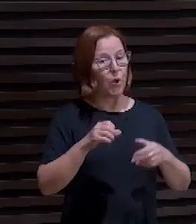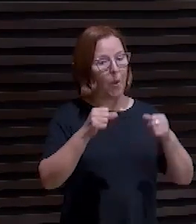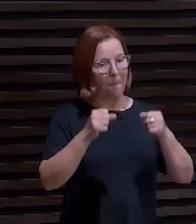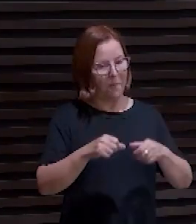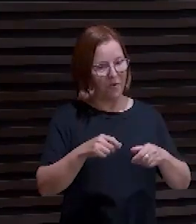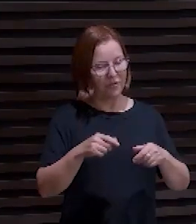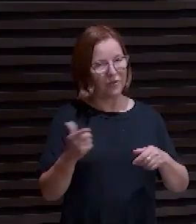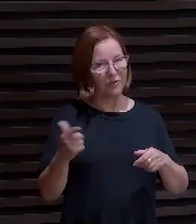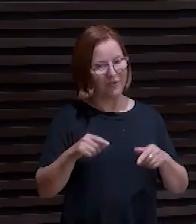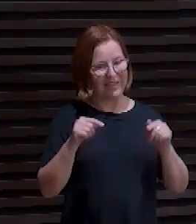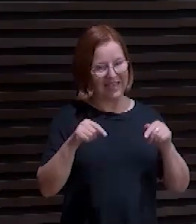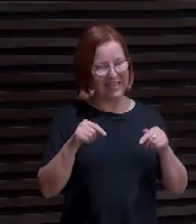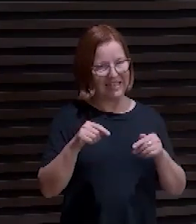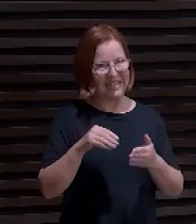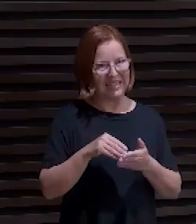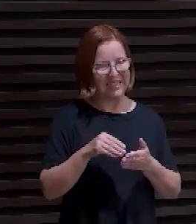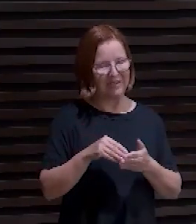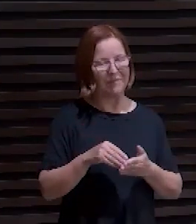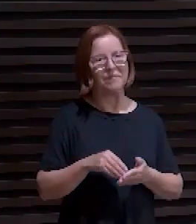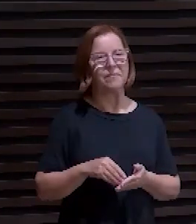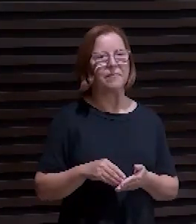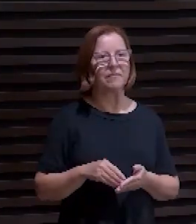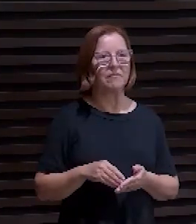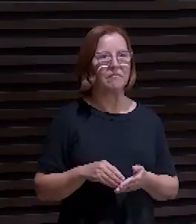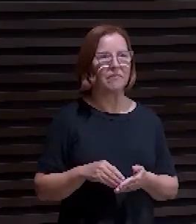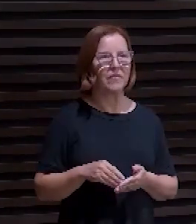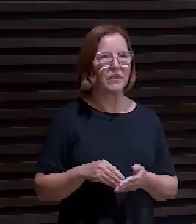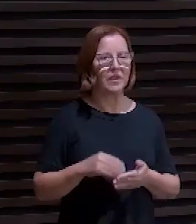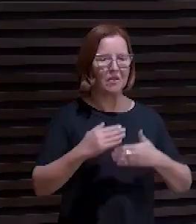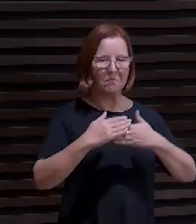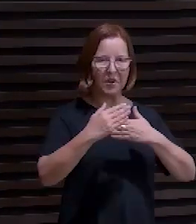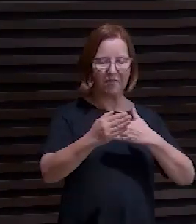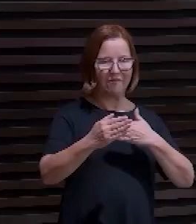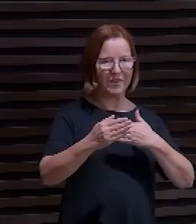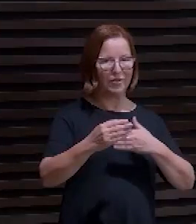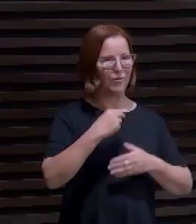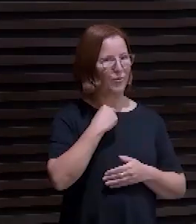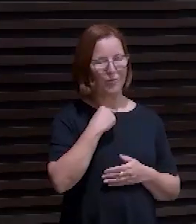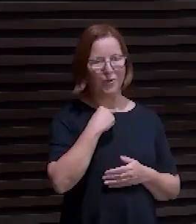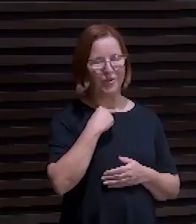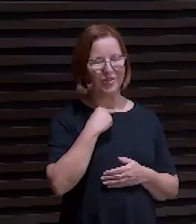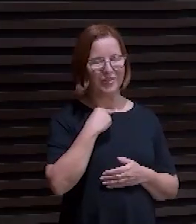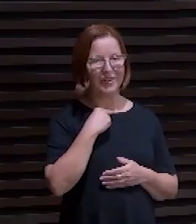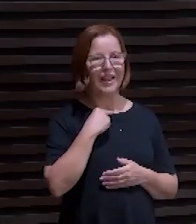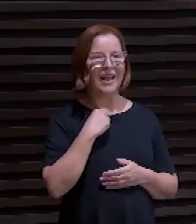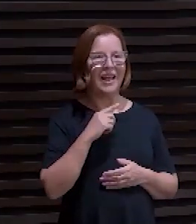dá. Mais umas 3 quadras de bloco,